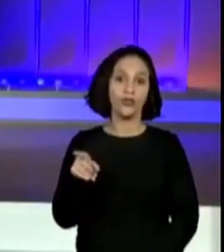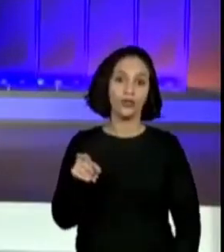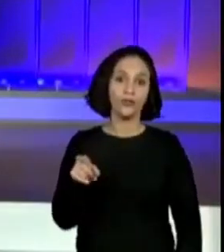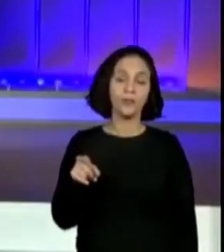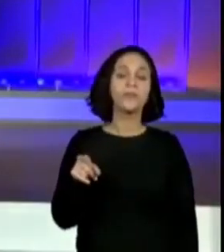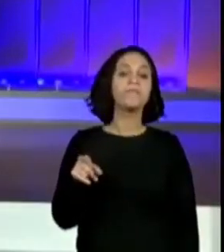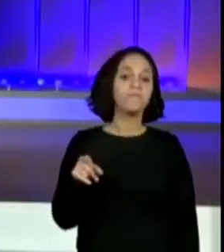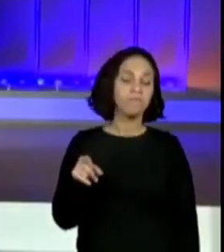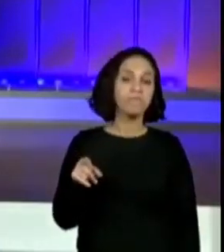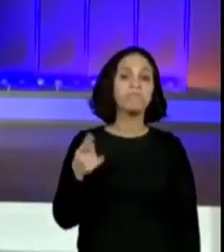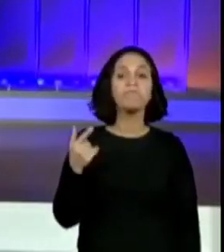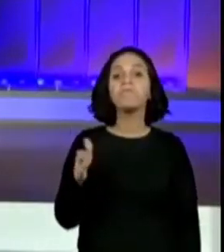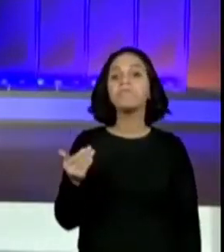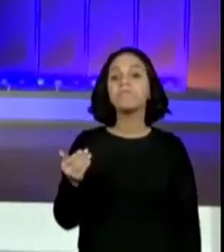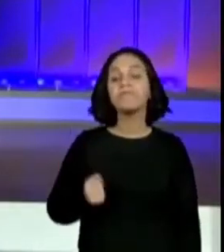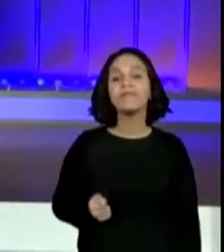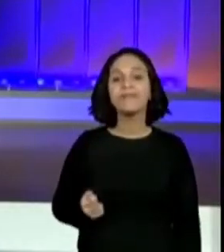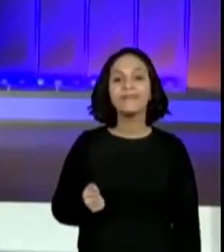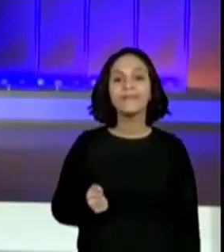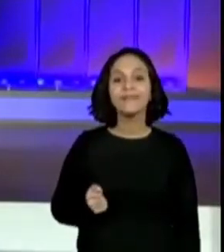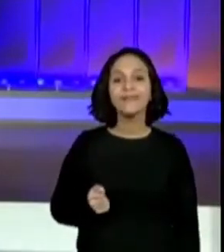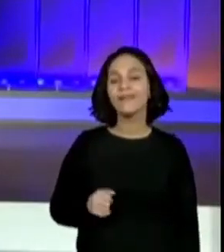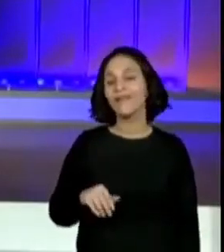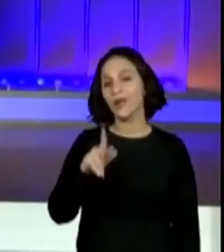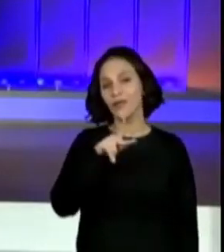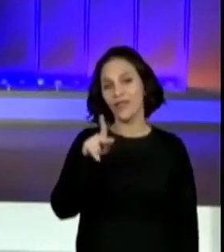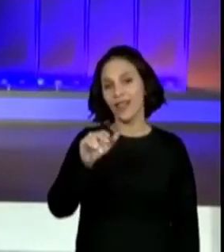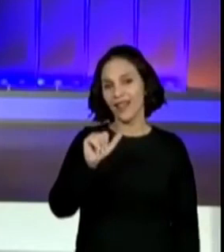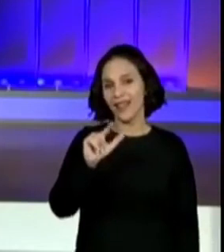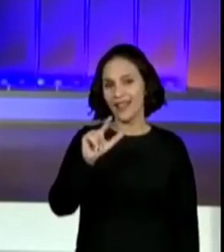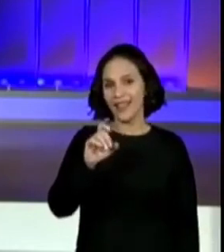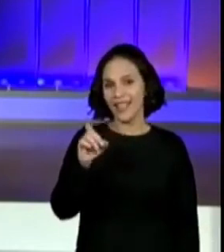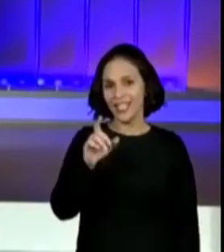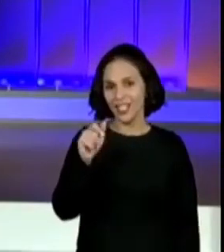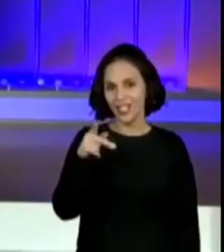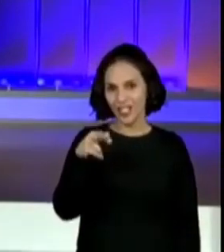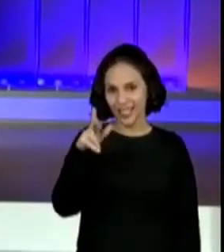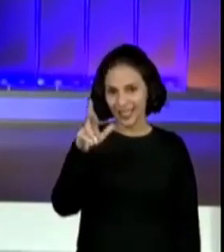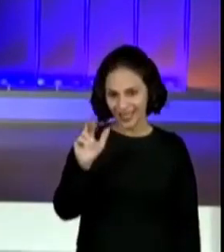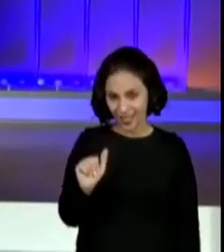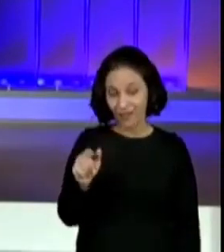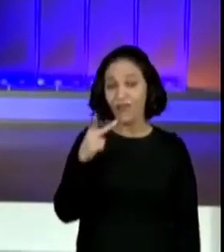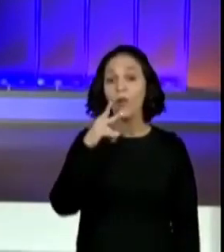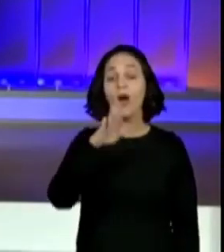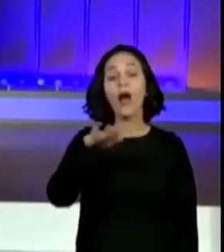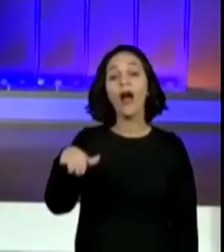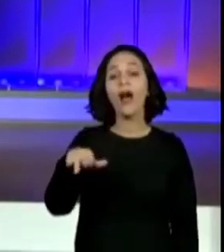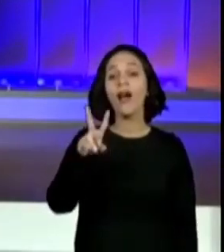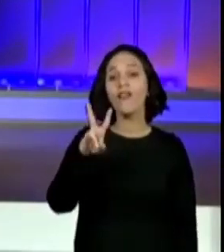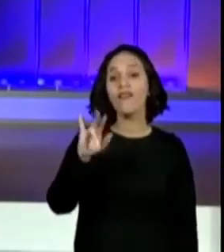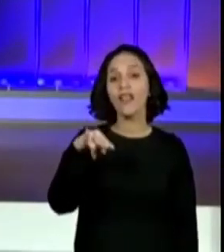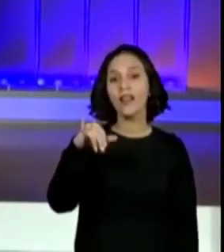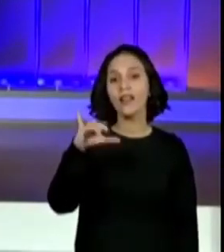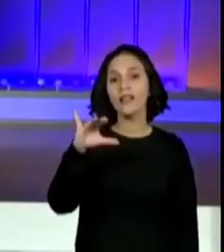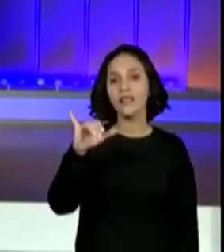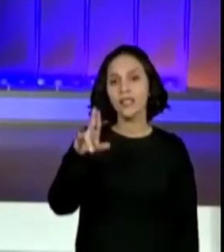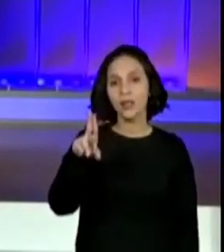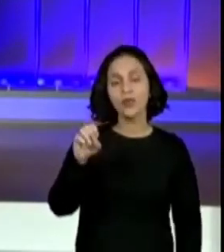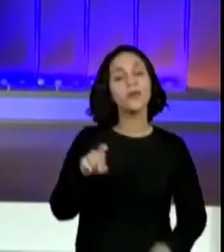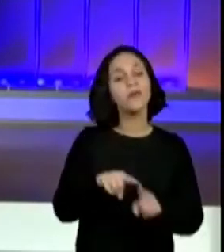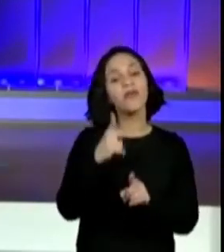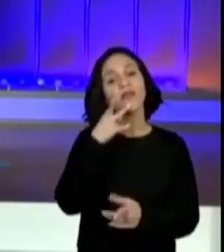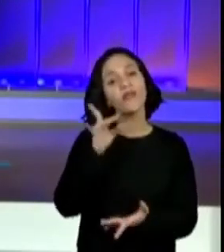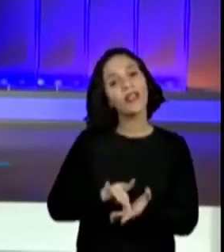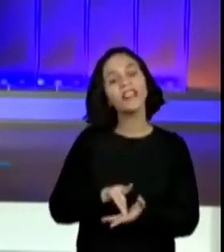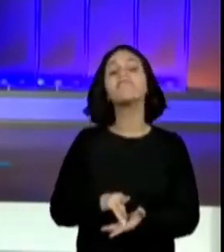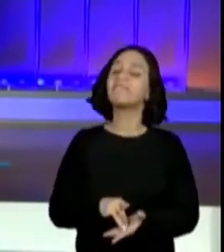verdadeira sei quem mais professora Alexandra falou que o aluno Vinícius disse também é verdadeira E vocês